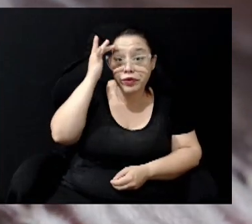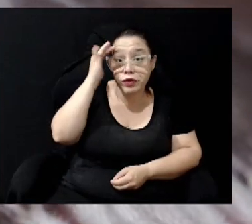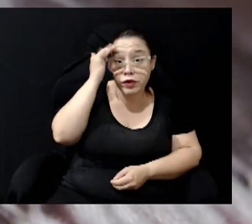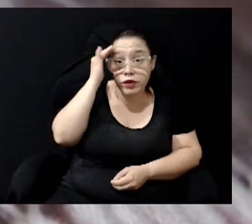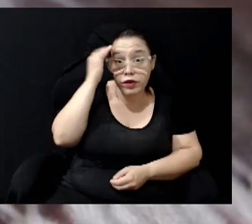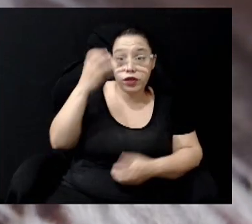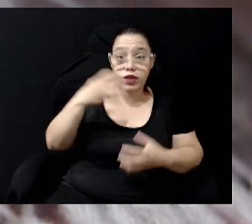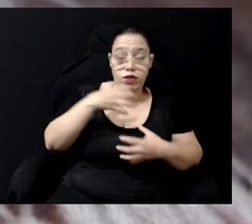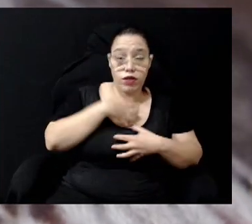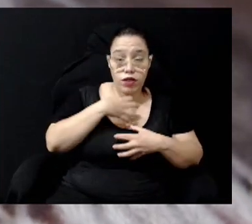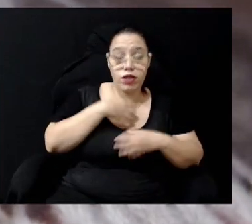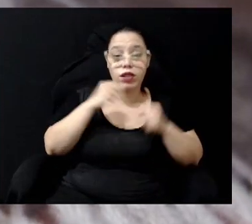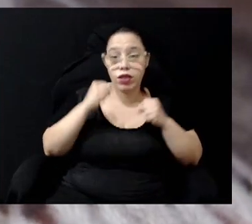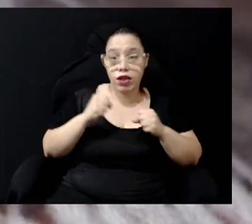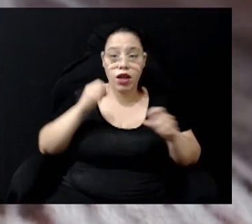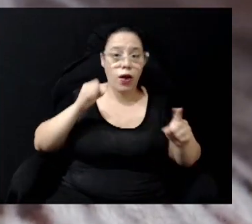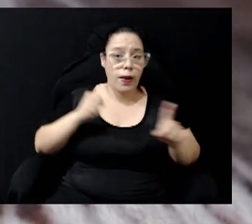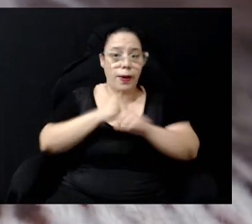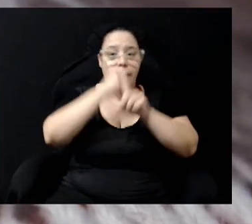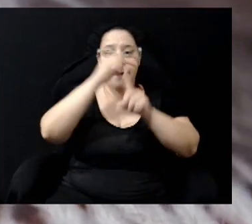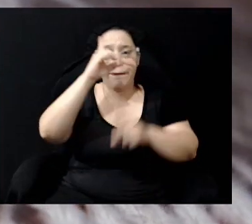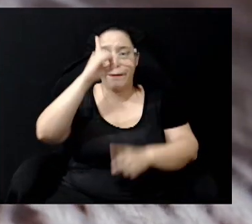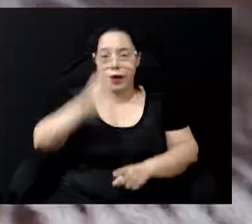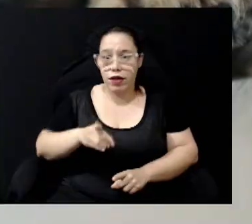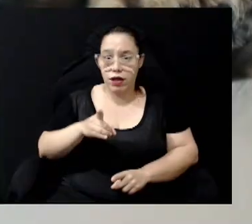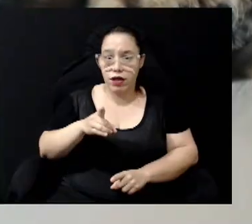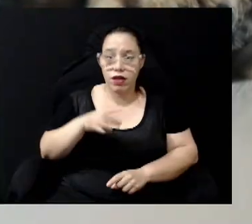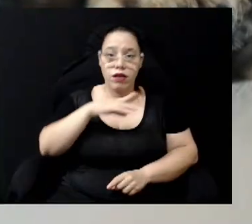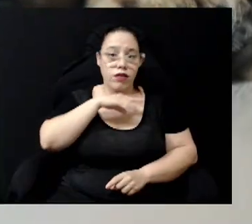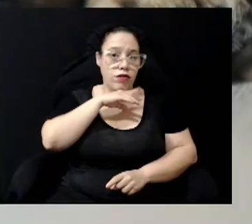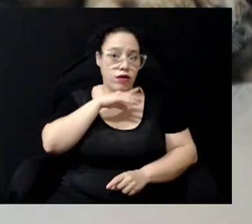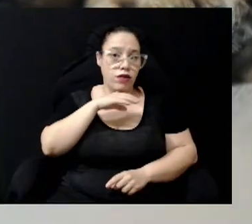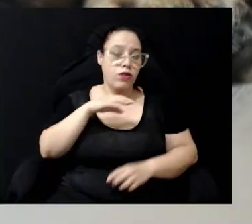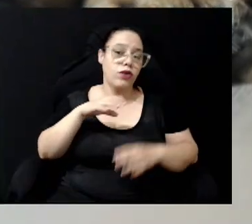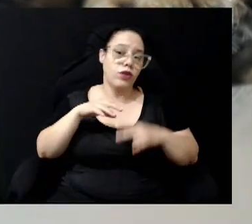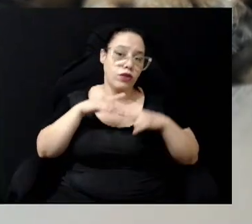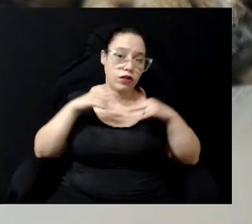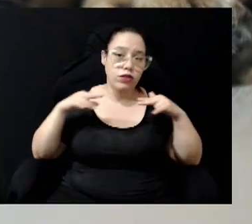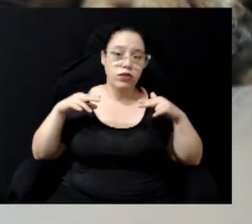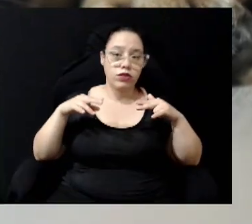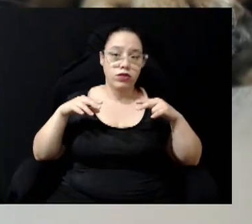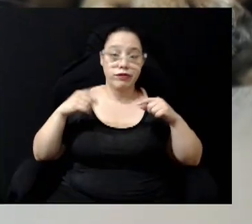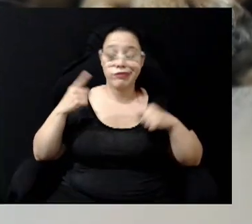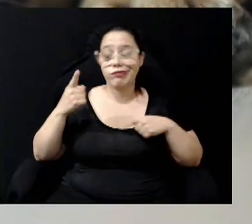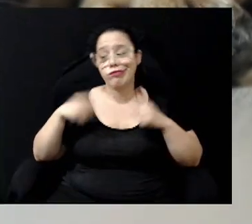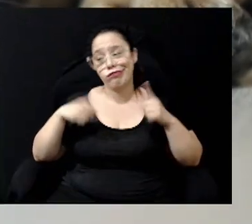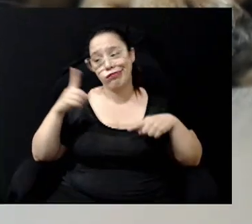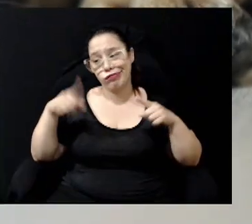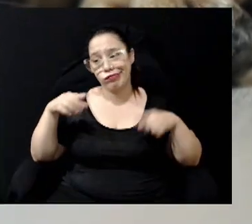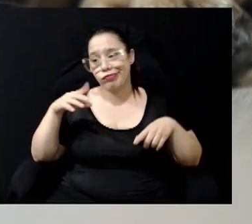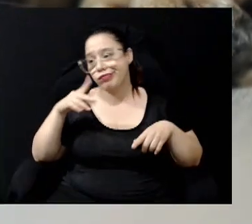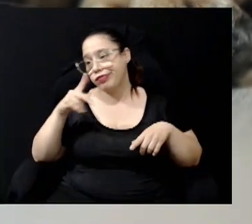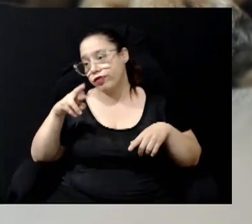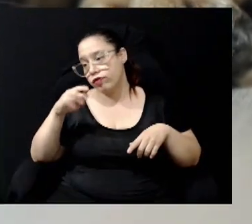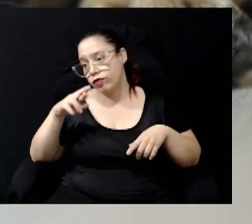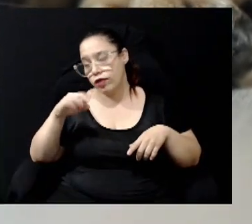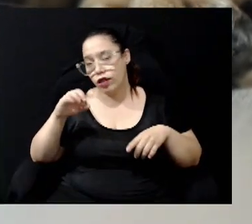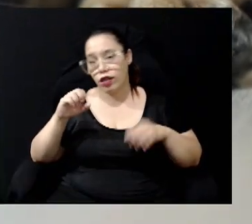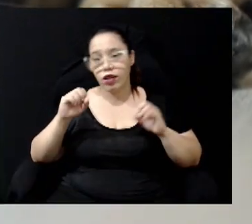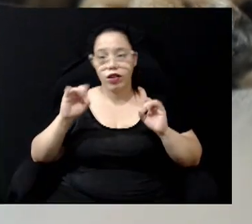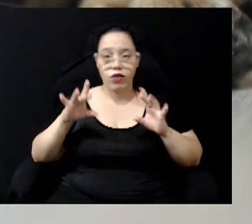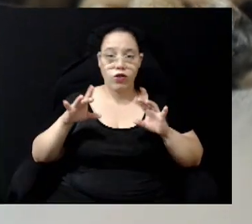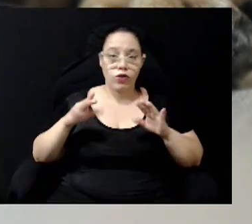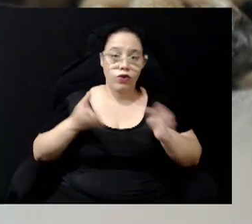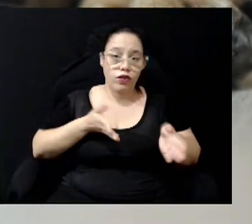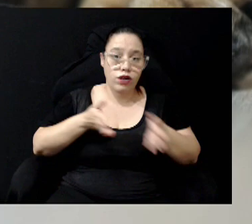podem impactar diretamente os animais de estimação? Muitas vezes, os pets estão apenas servindo de